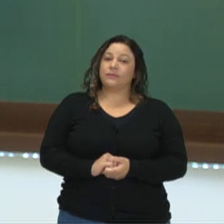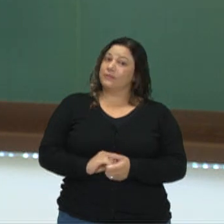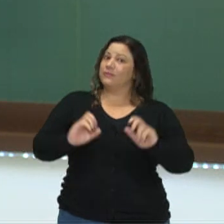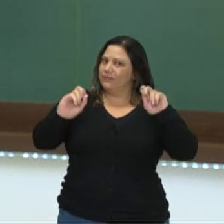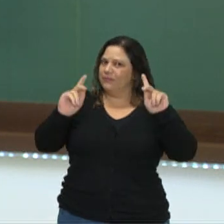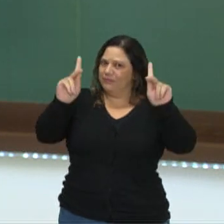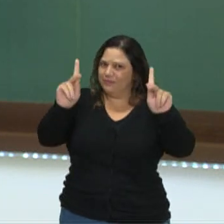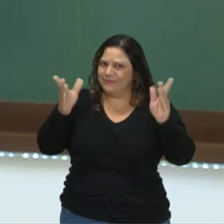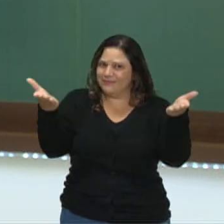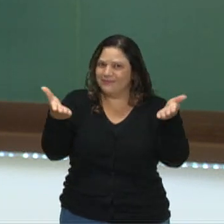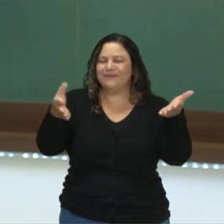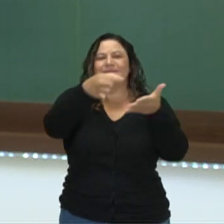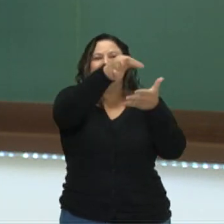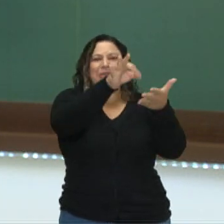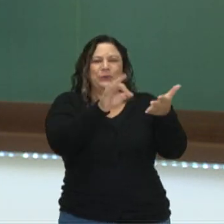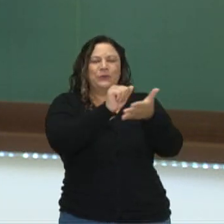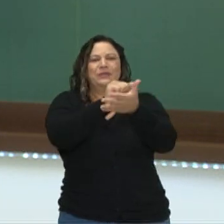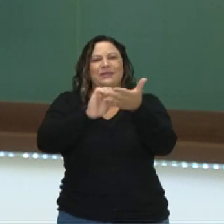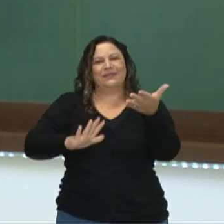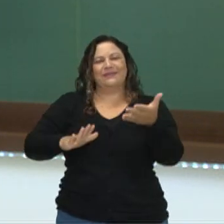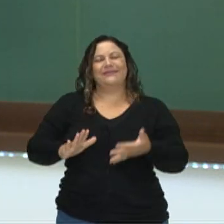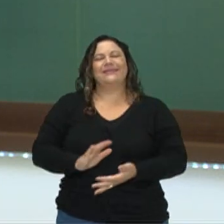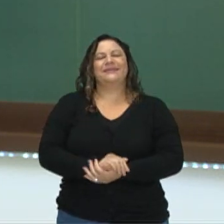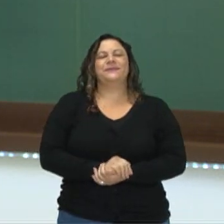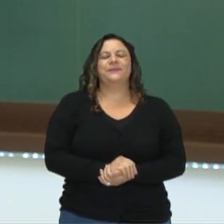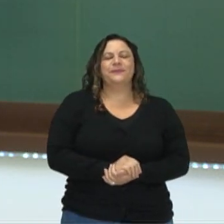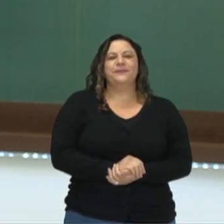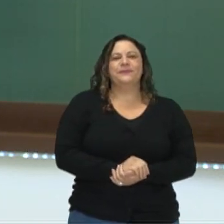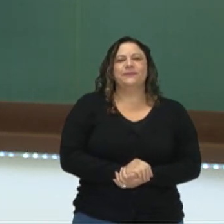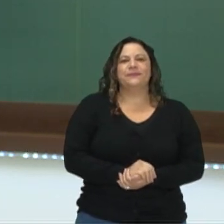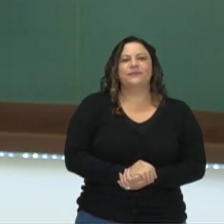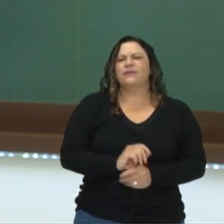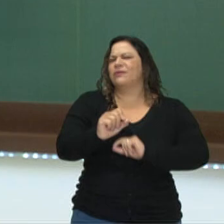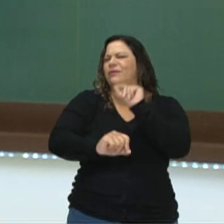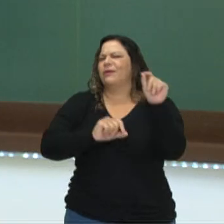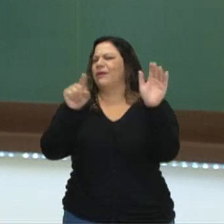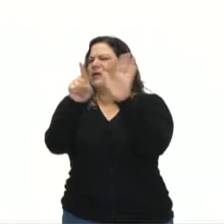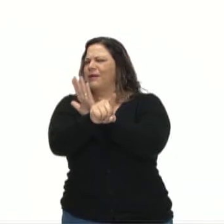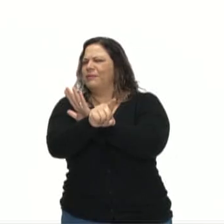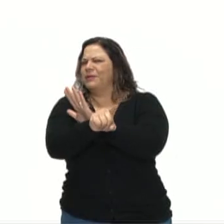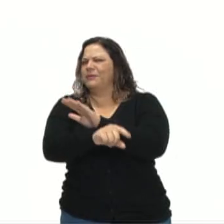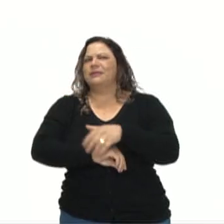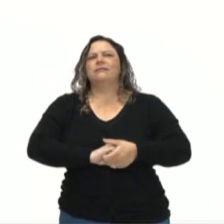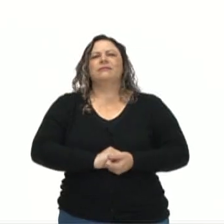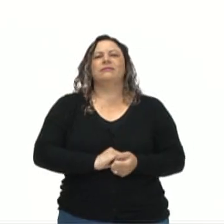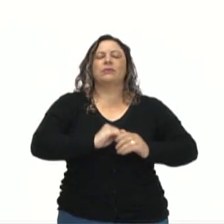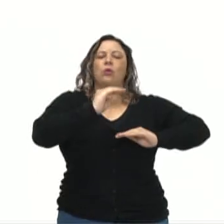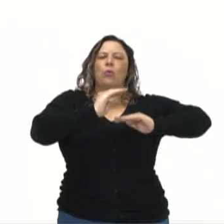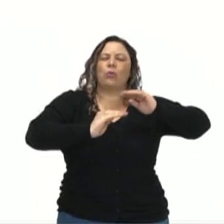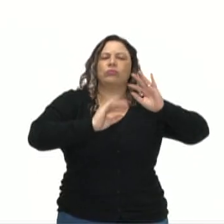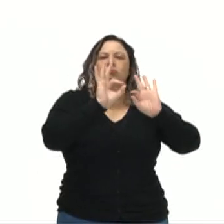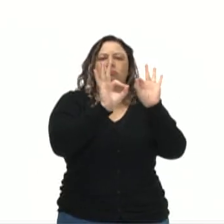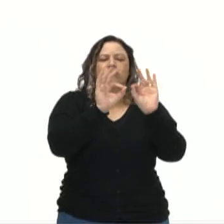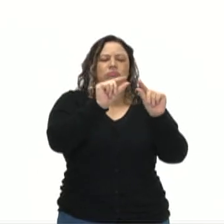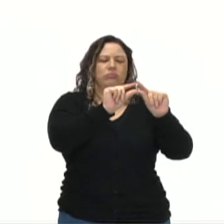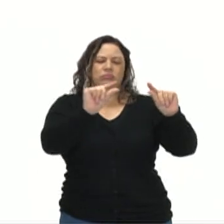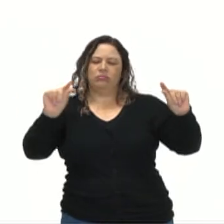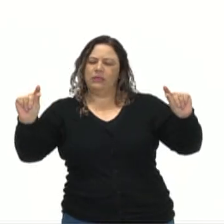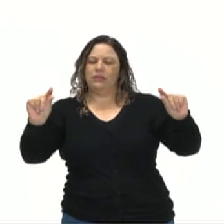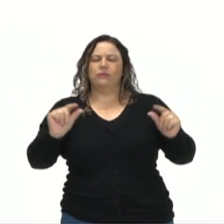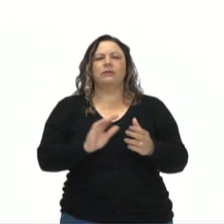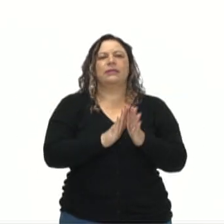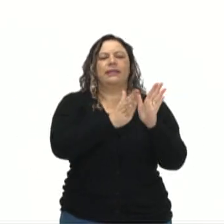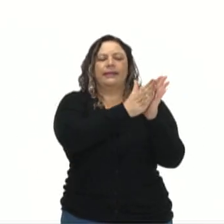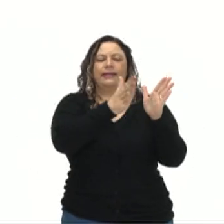Ok, vamos fazer a correção da nossa atividade então? Qual era a pergunta mesmo? Construa uma linha do tempo no seu